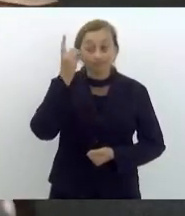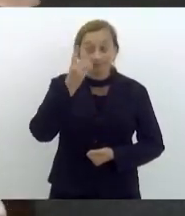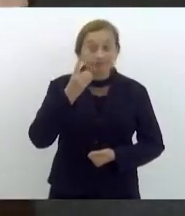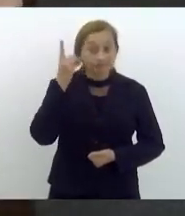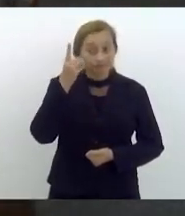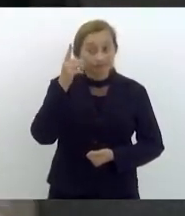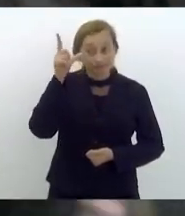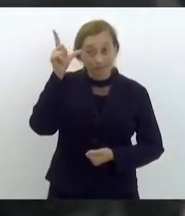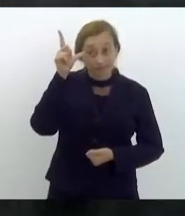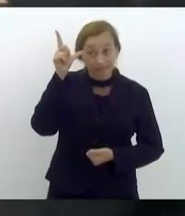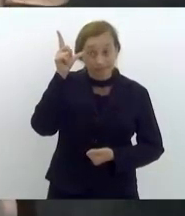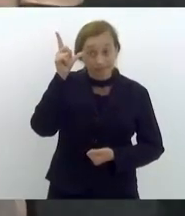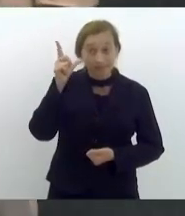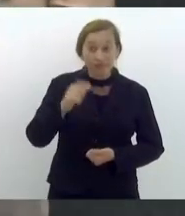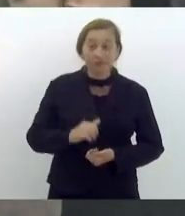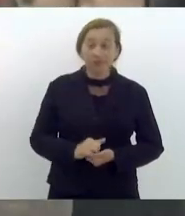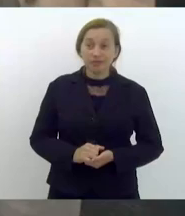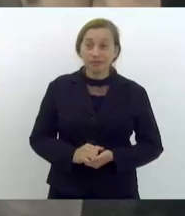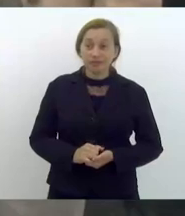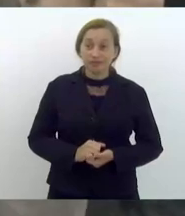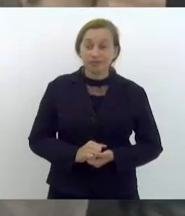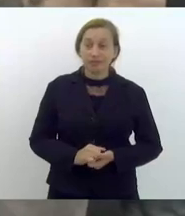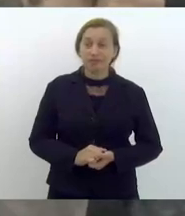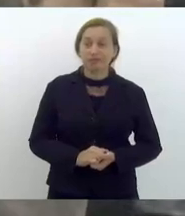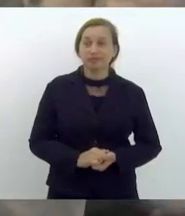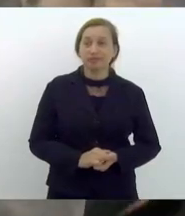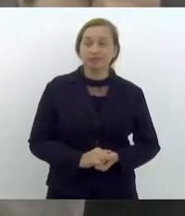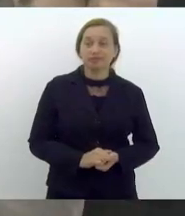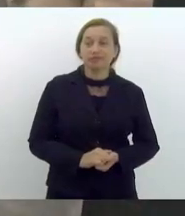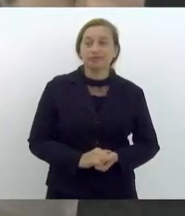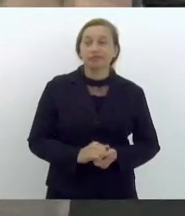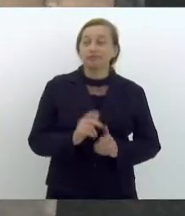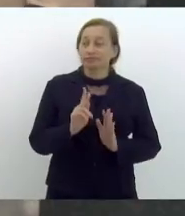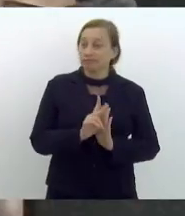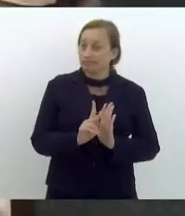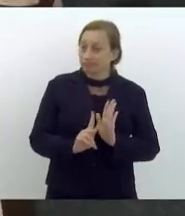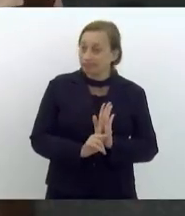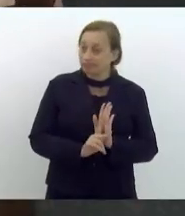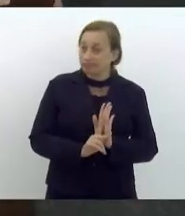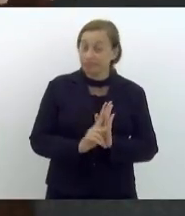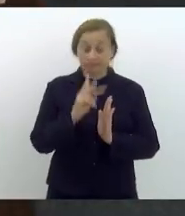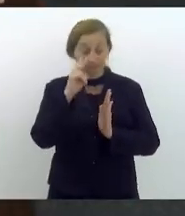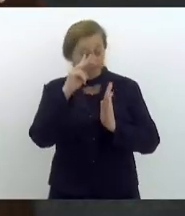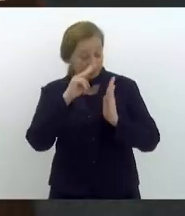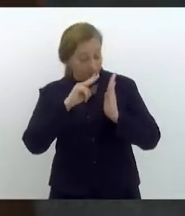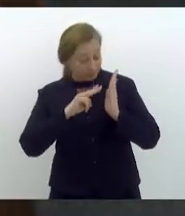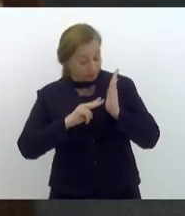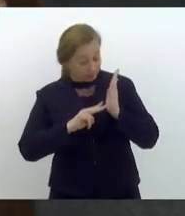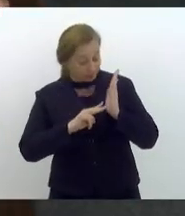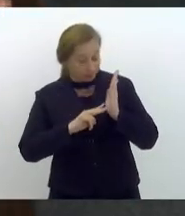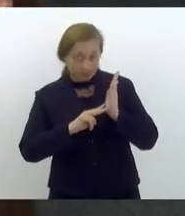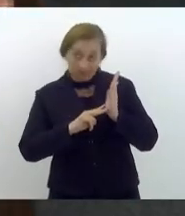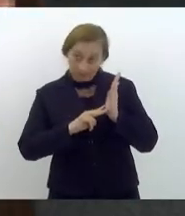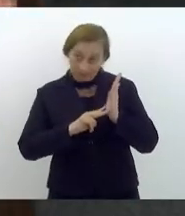Lucinha que a autora desse projeto fez a leitura